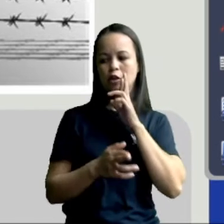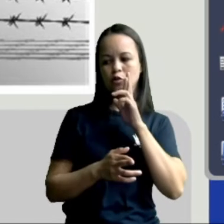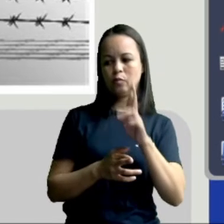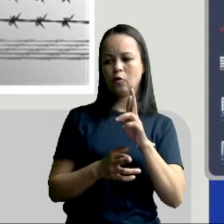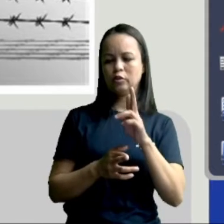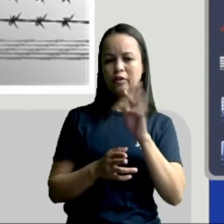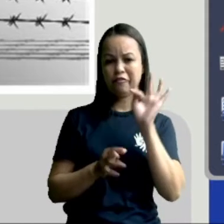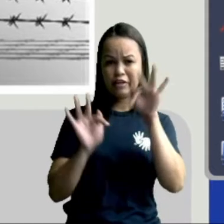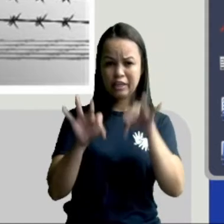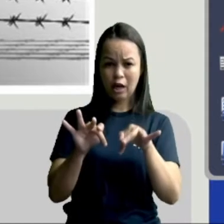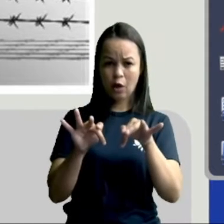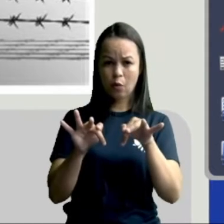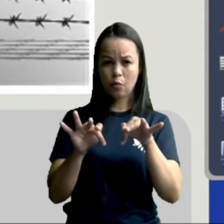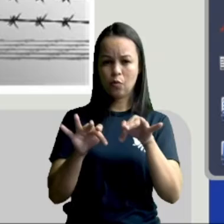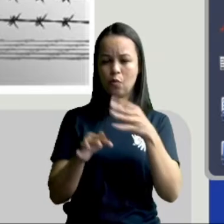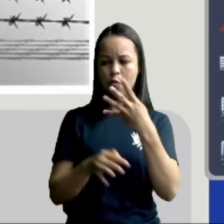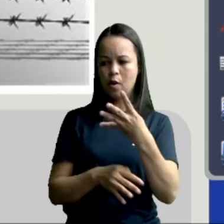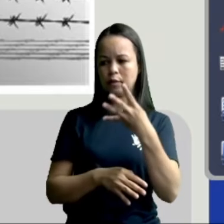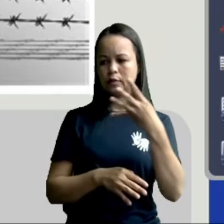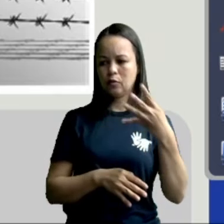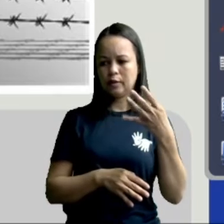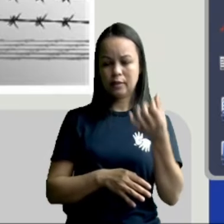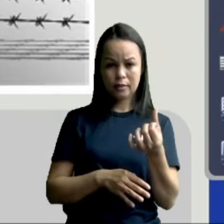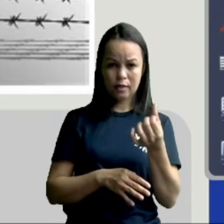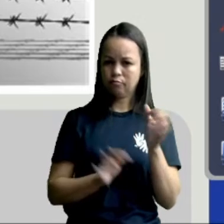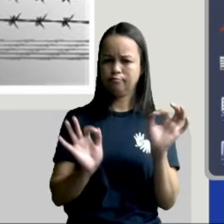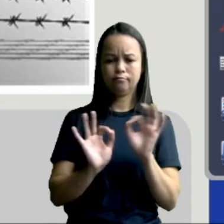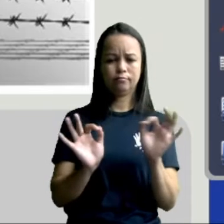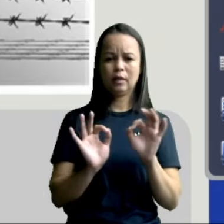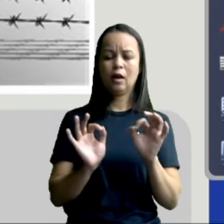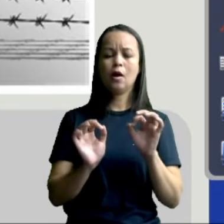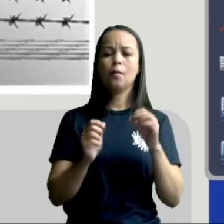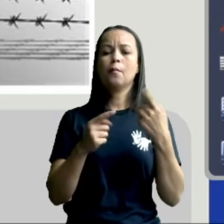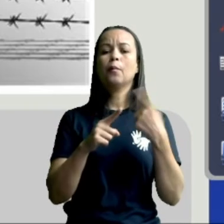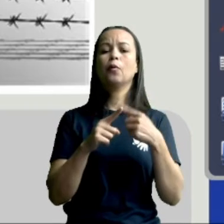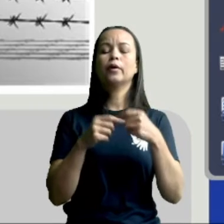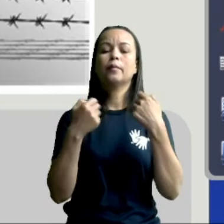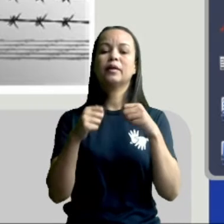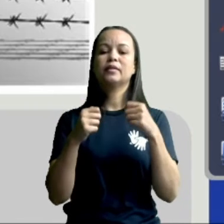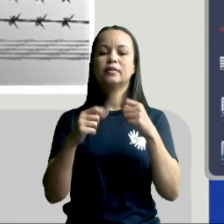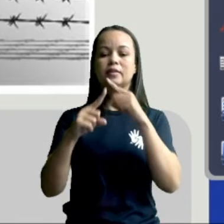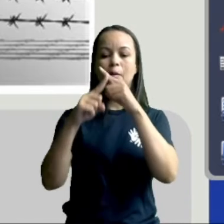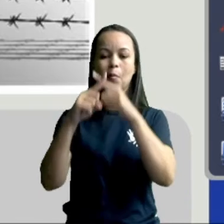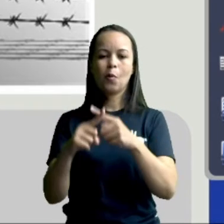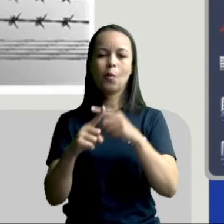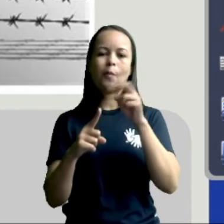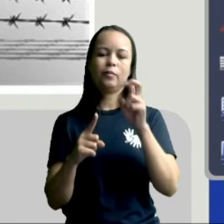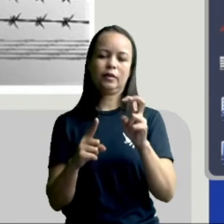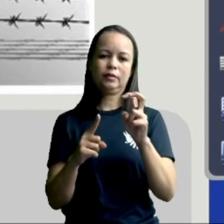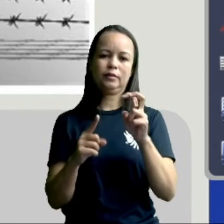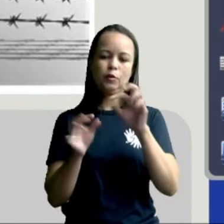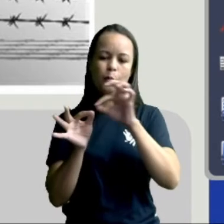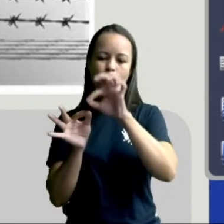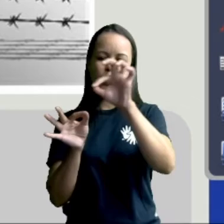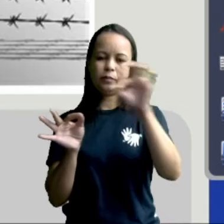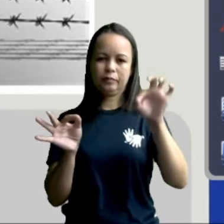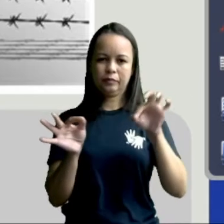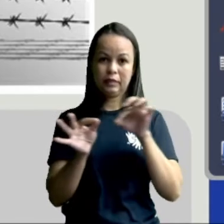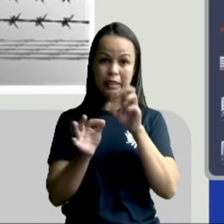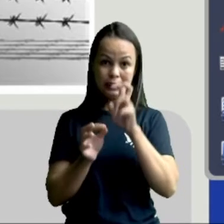final? Não, porque este número aqui a gente vai multiplicar por 5. Não foram 5 voltas? E quando a